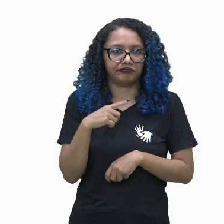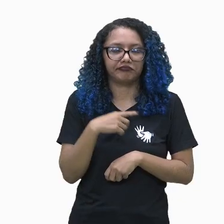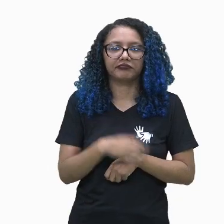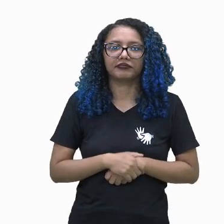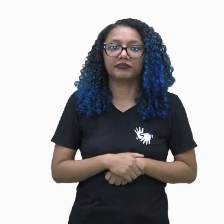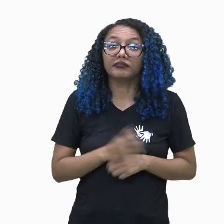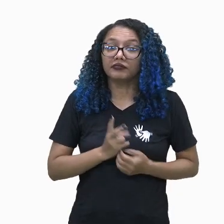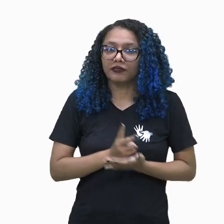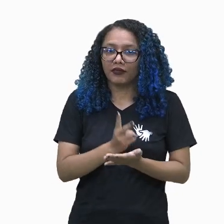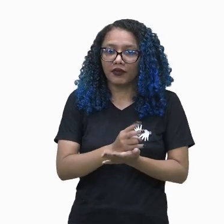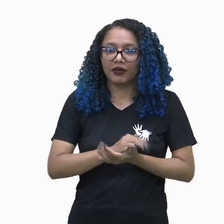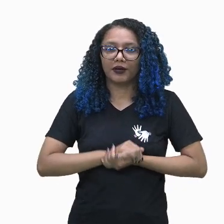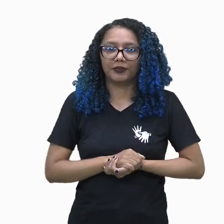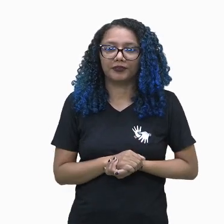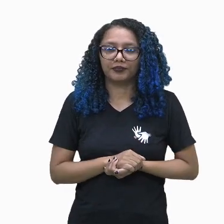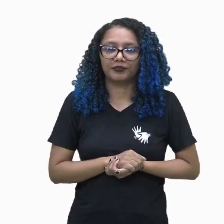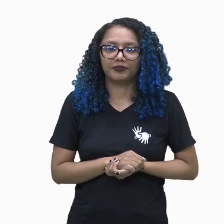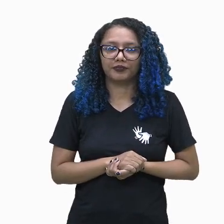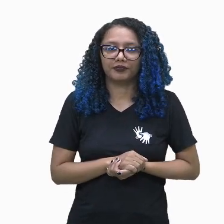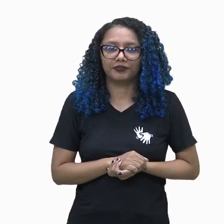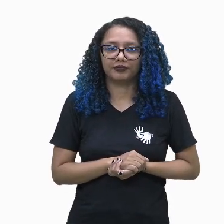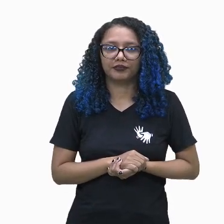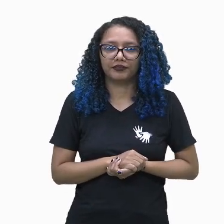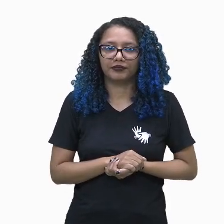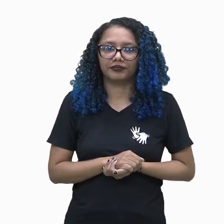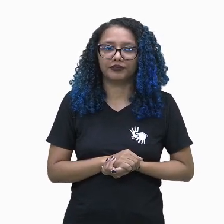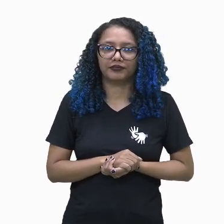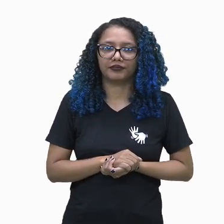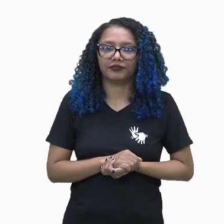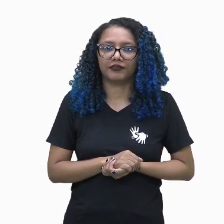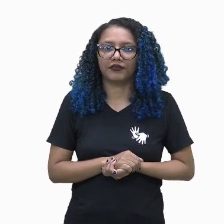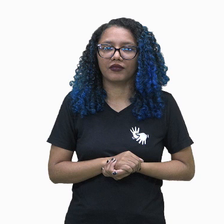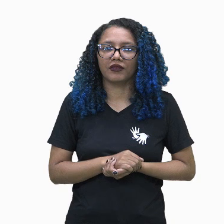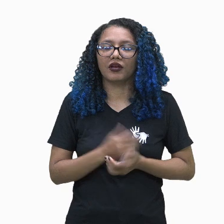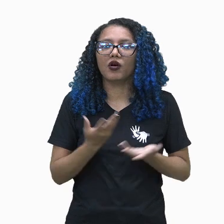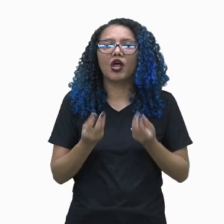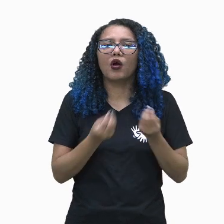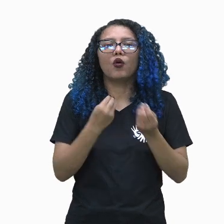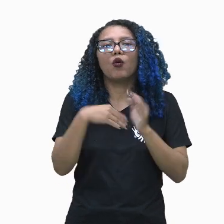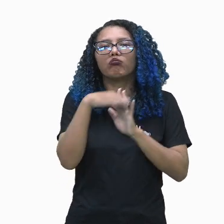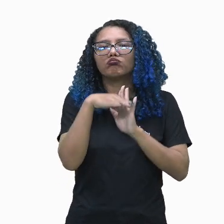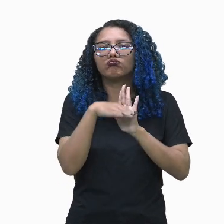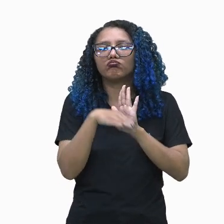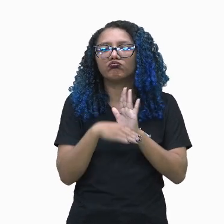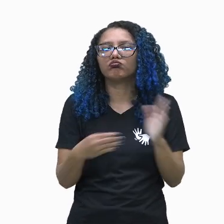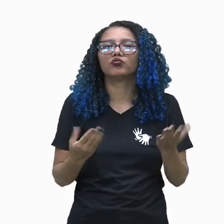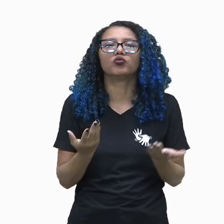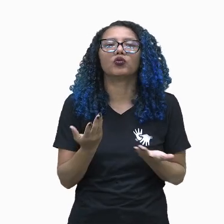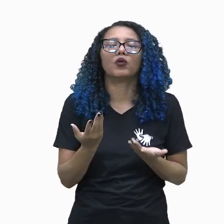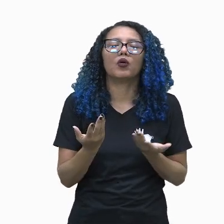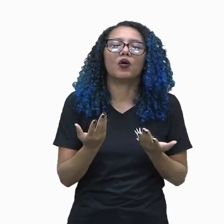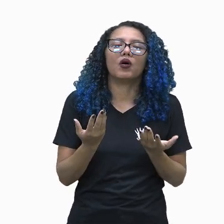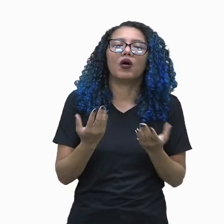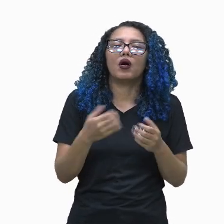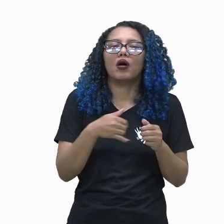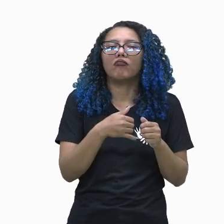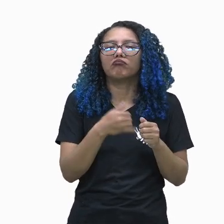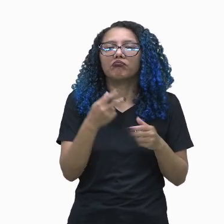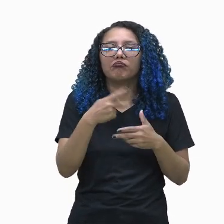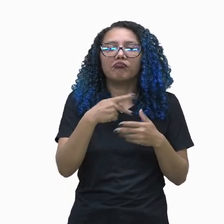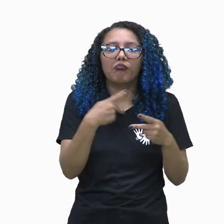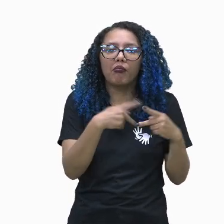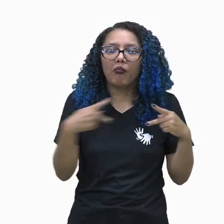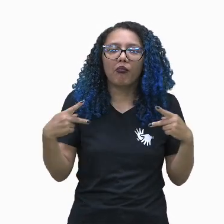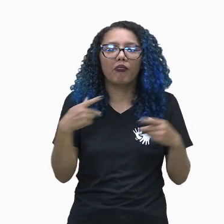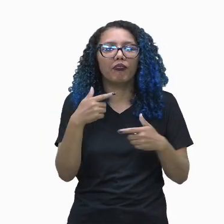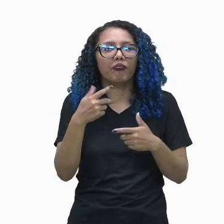Dando continuidade aí, nós temos a classificação das proteínas, né? Essa classificação ela vai seguir um